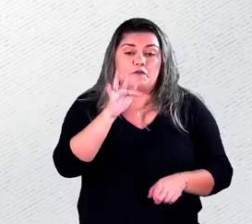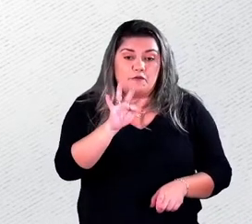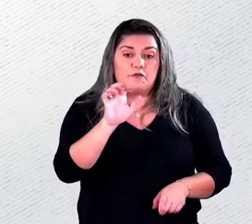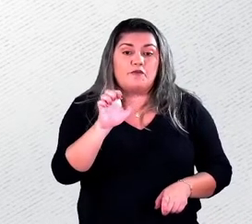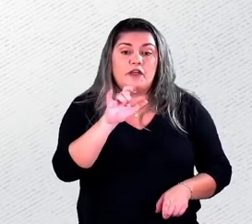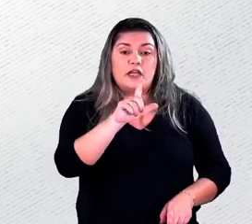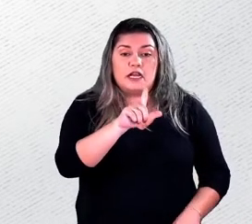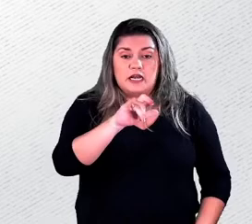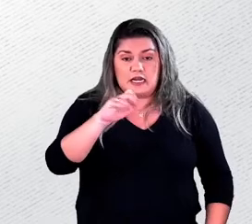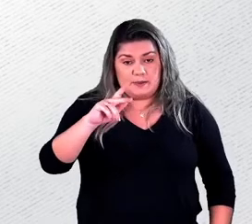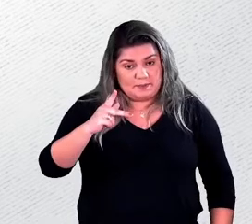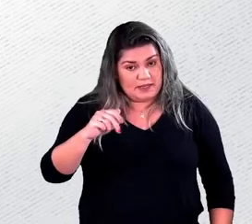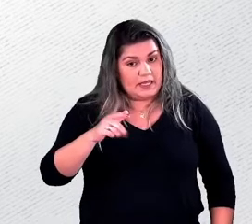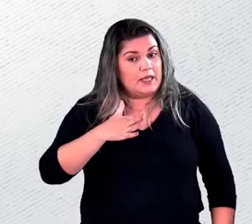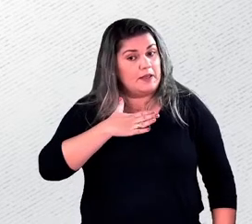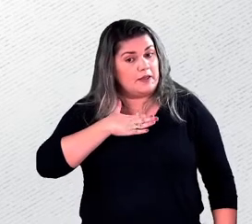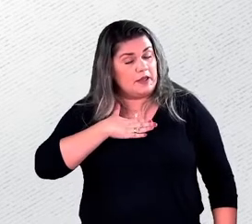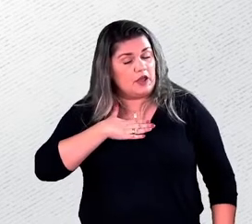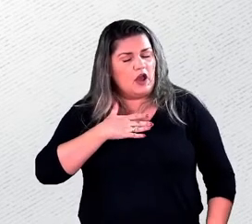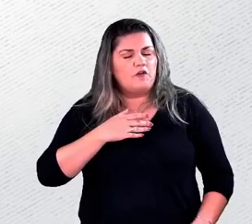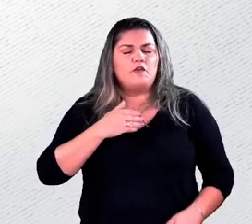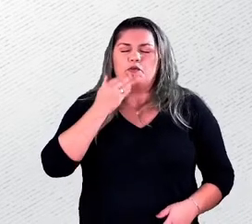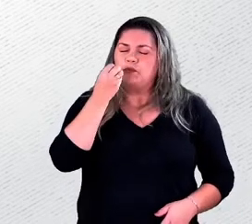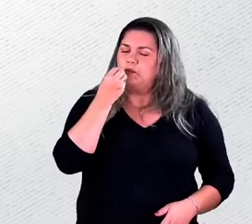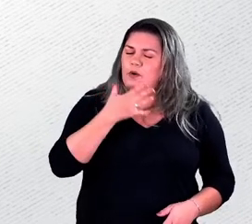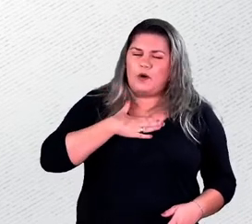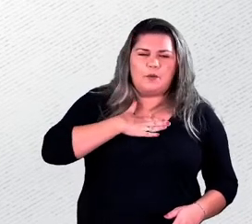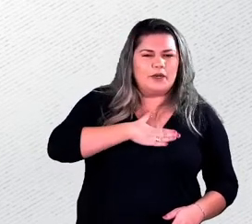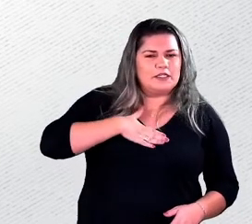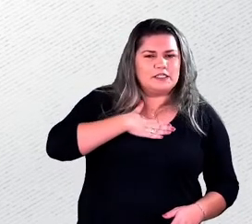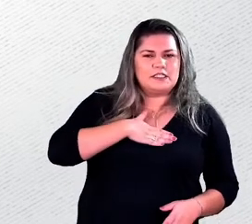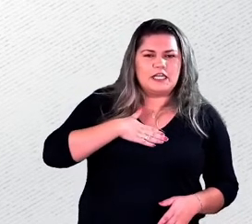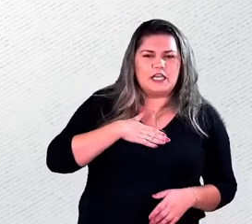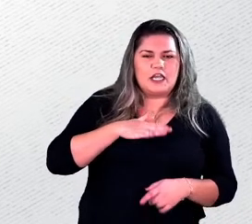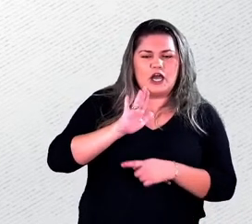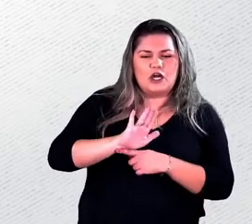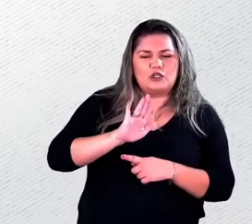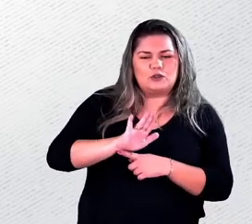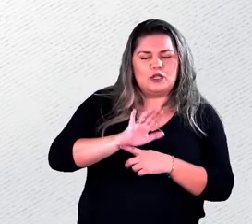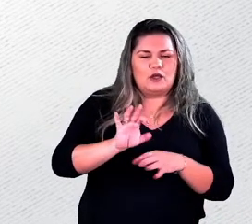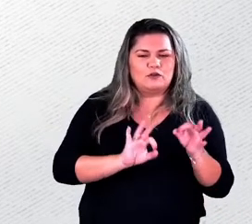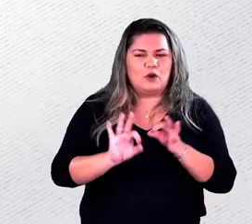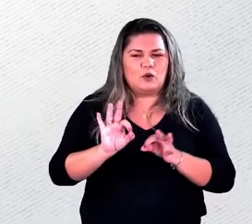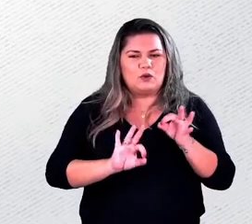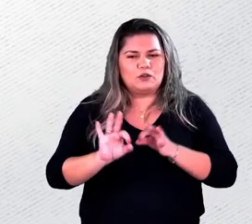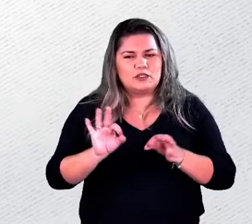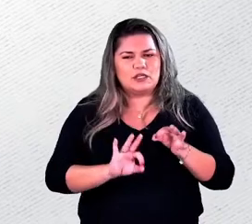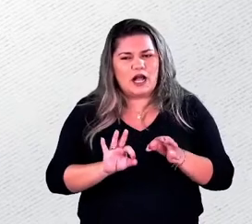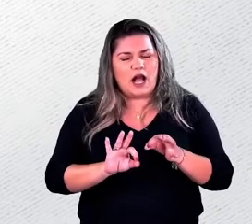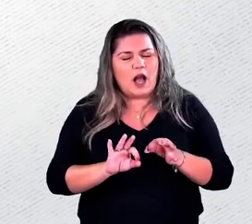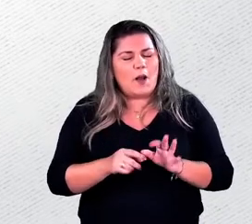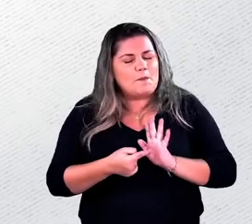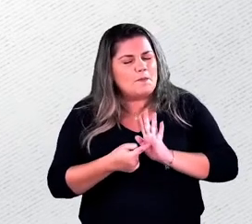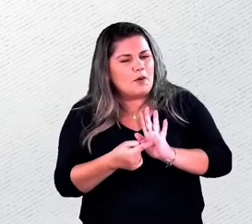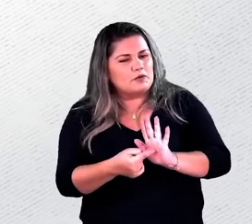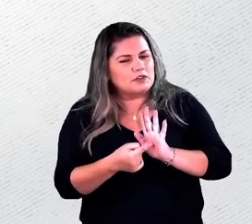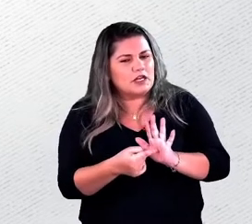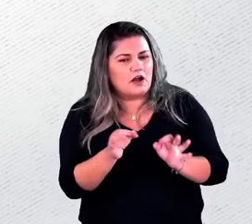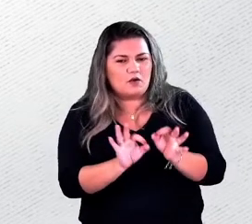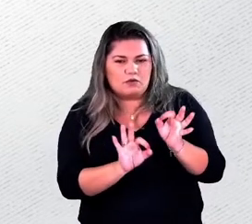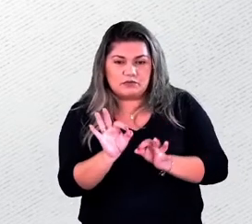grande prazer poder ajudar na organização aí na verdade na identificação desses craques todos que